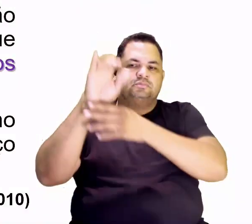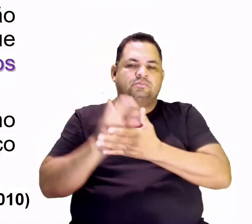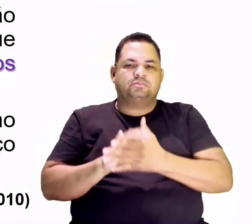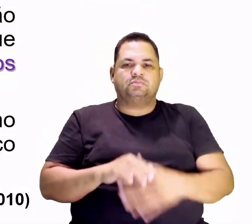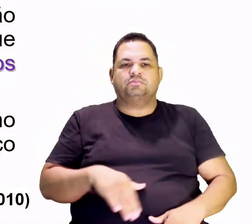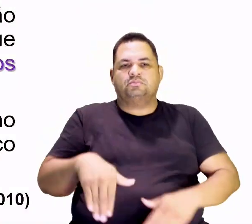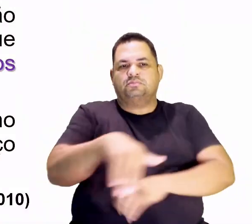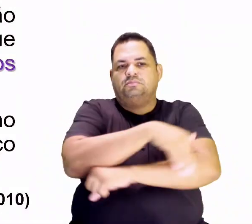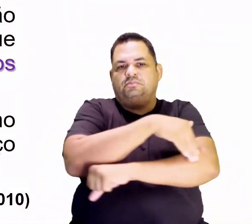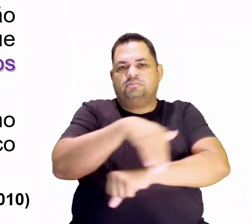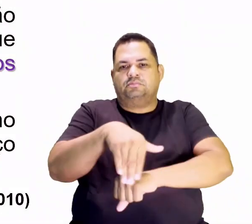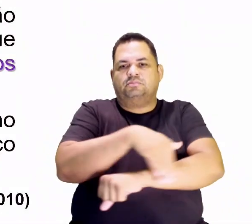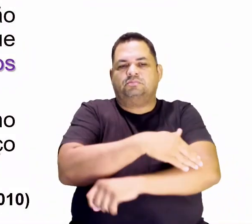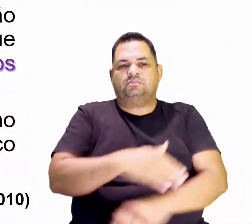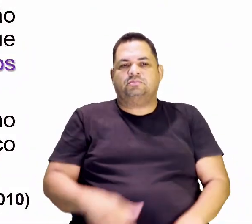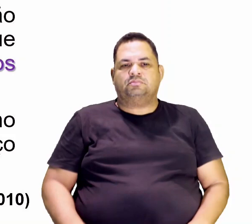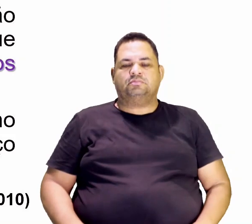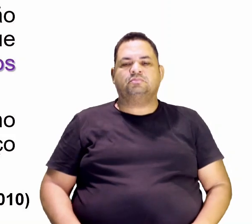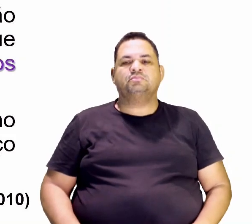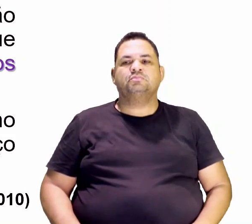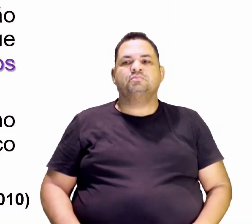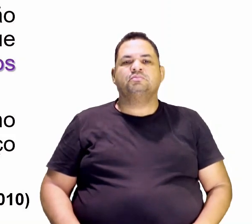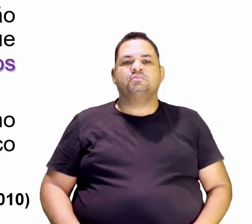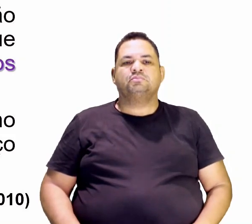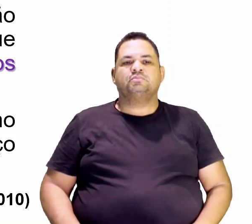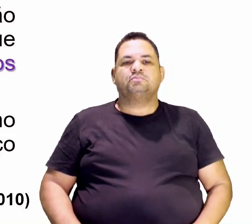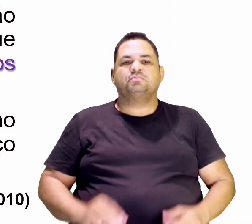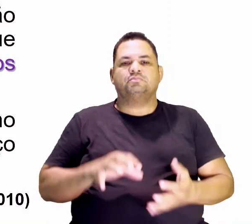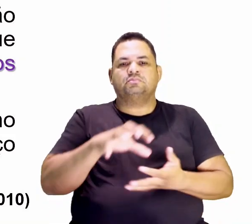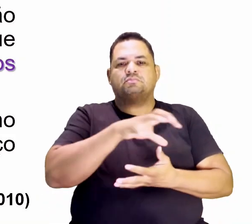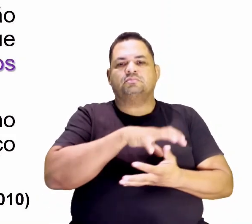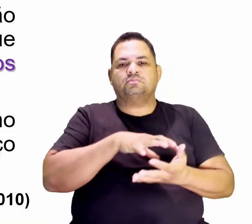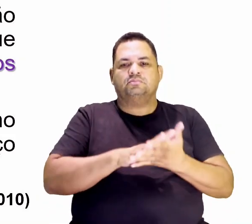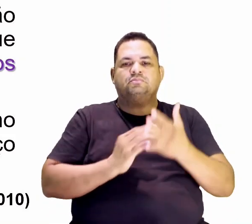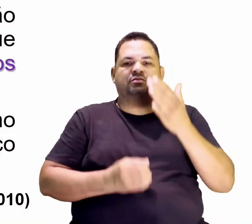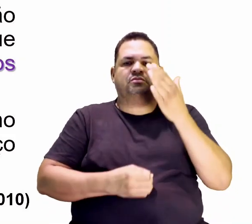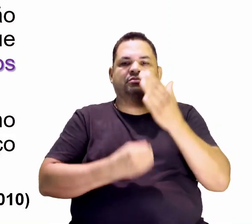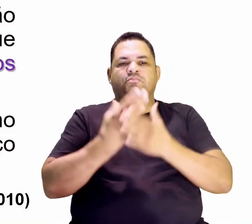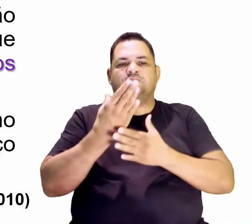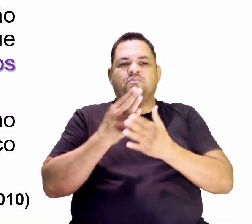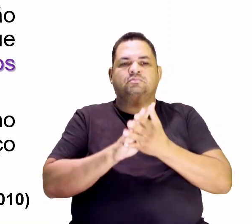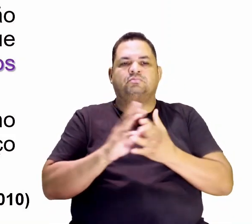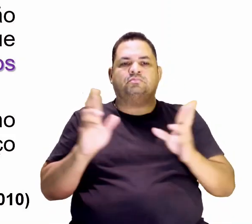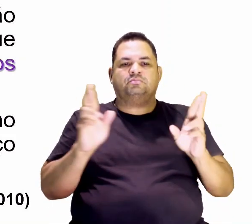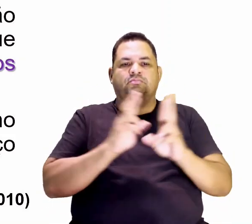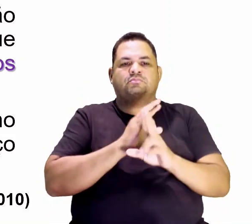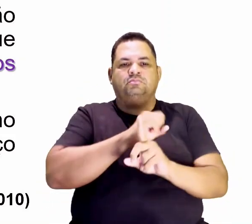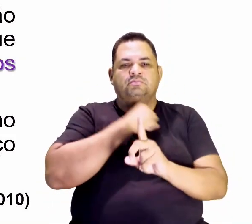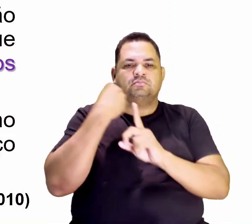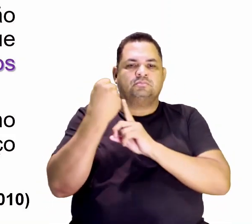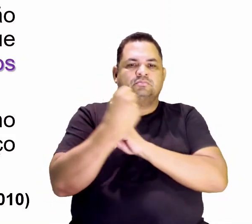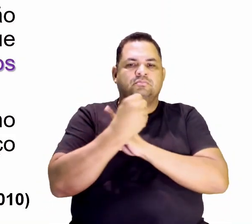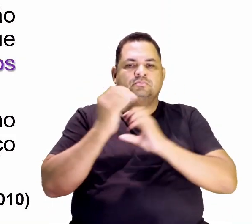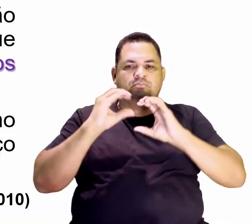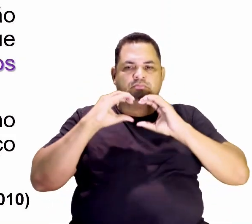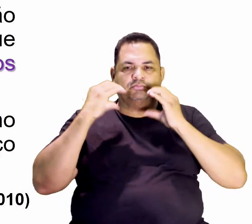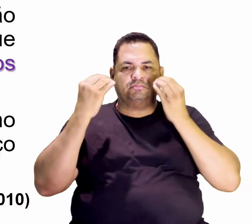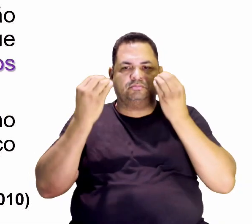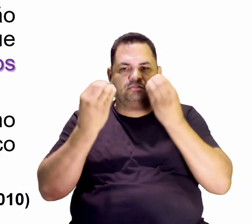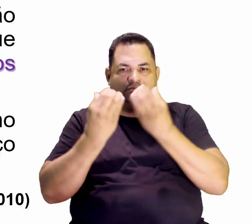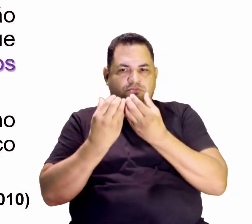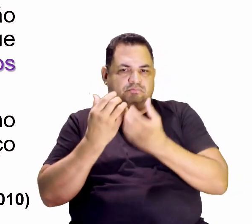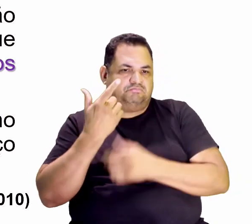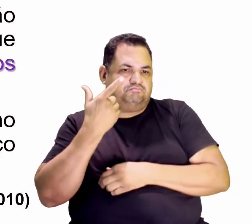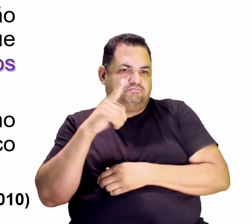lá! Então, ela é uma manifestação que foi criada através de relações sociais entre as comunidades que